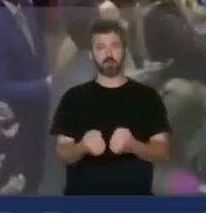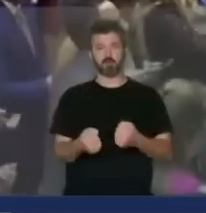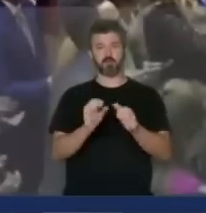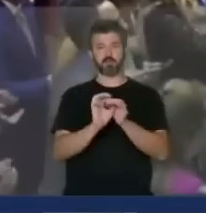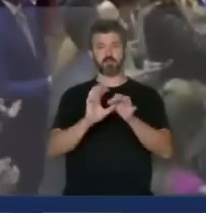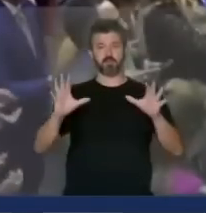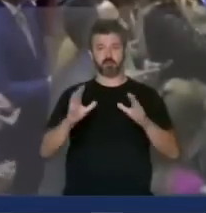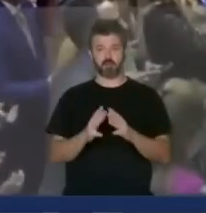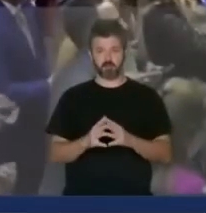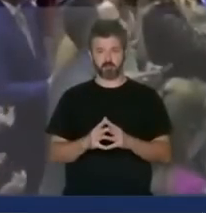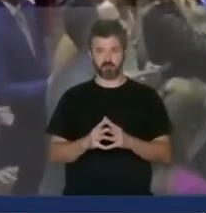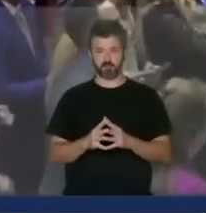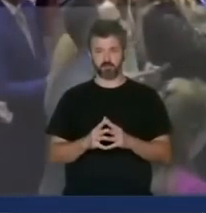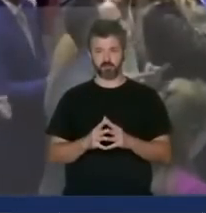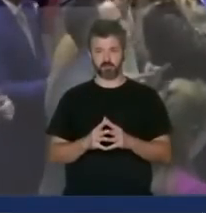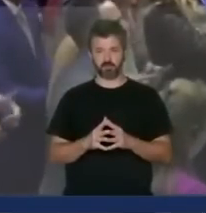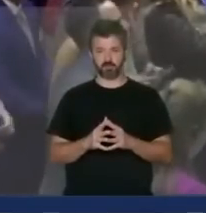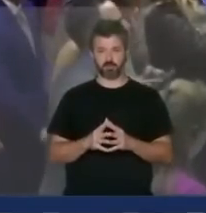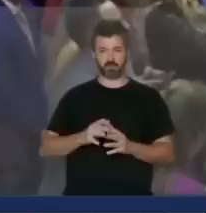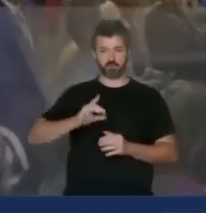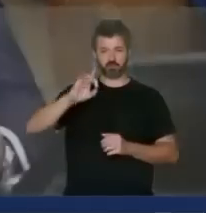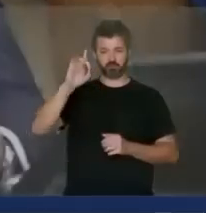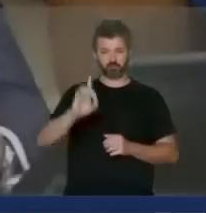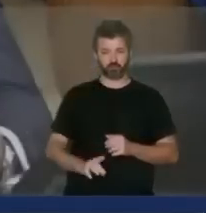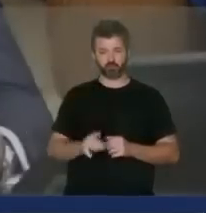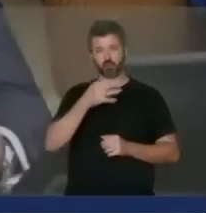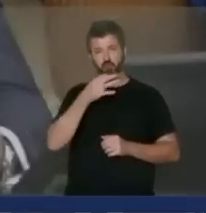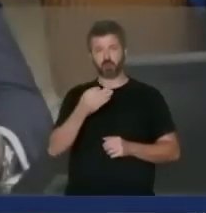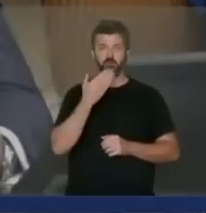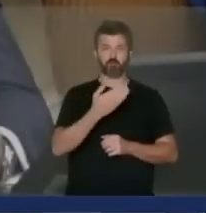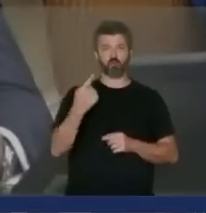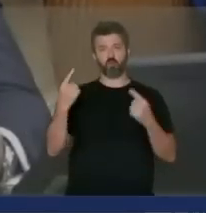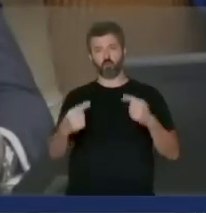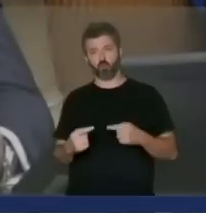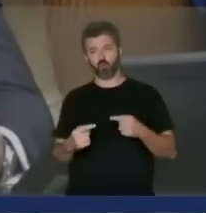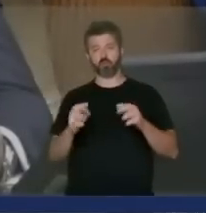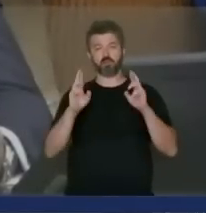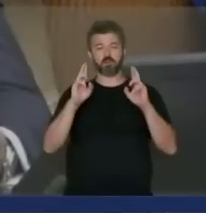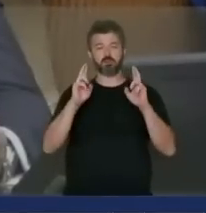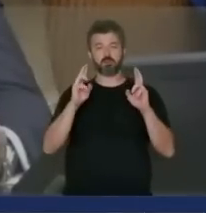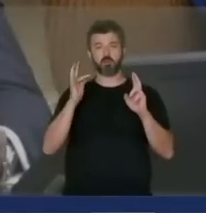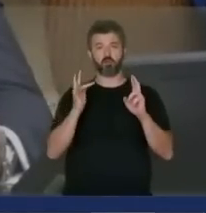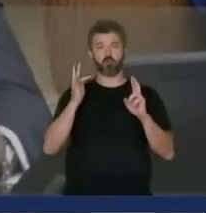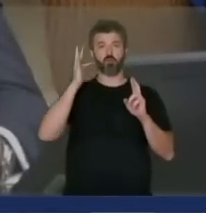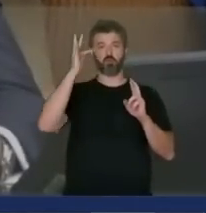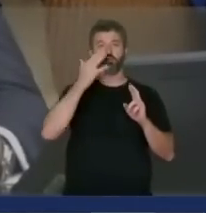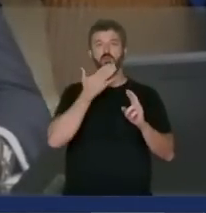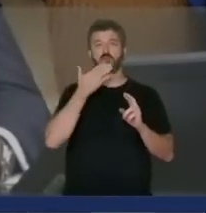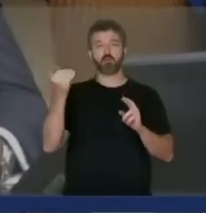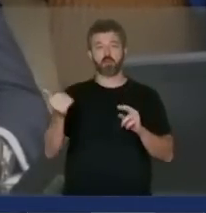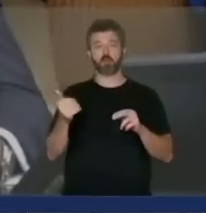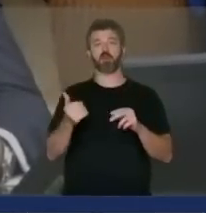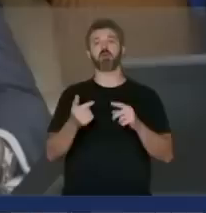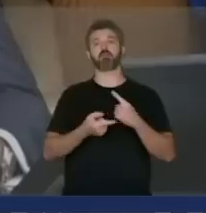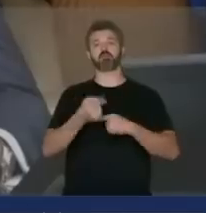liberdade. O direito ao contraditório, a esperança num futuro de prosperidade e na melhoria